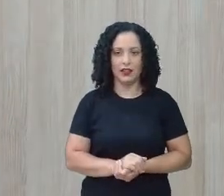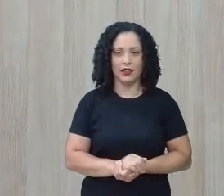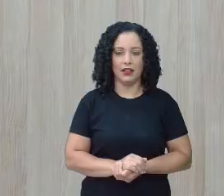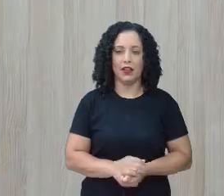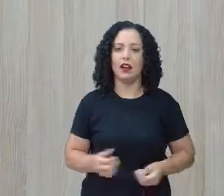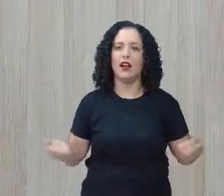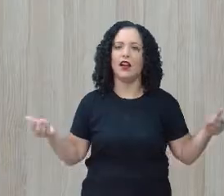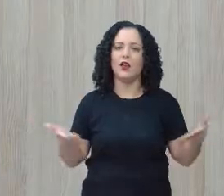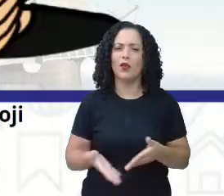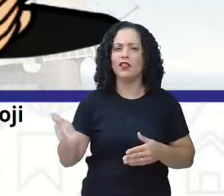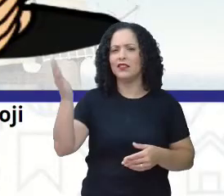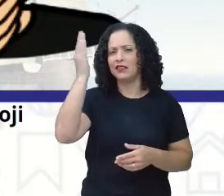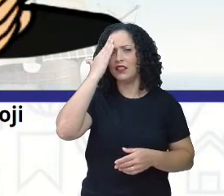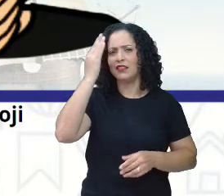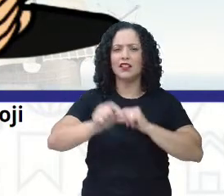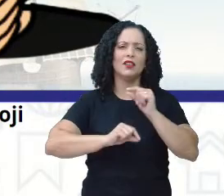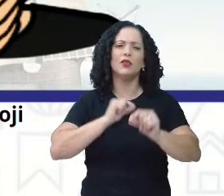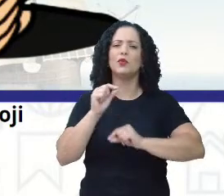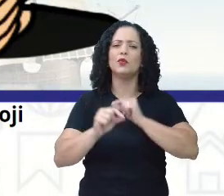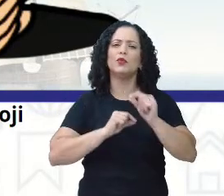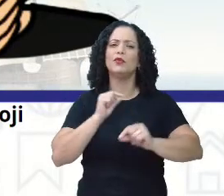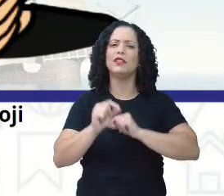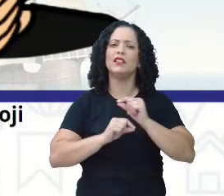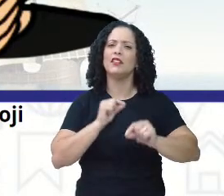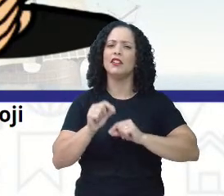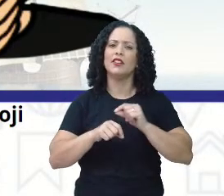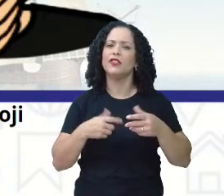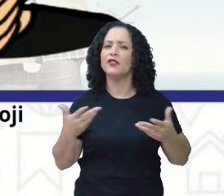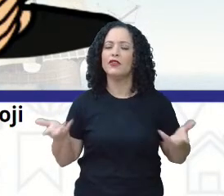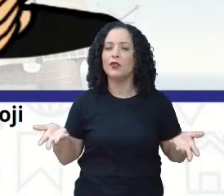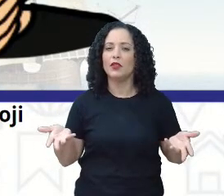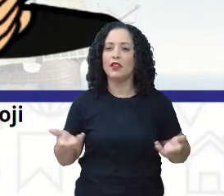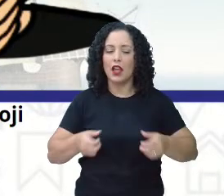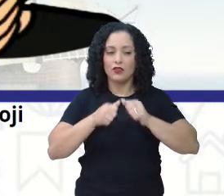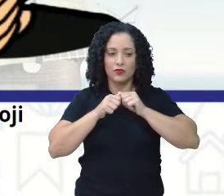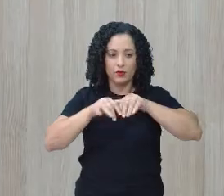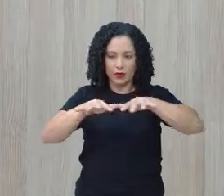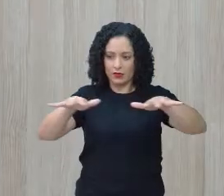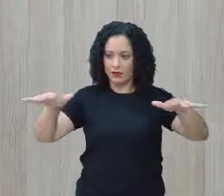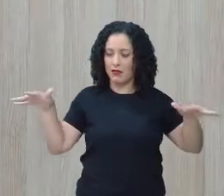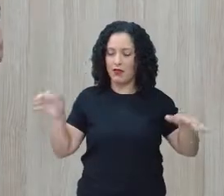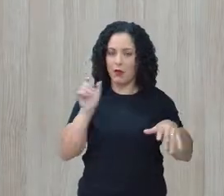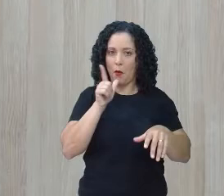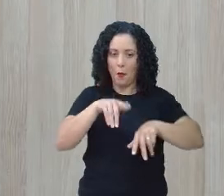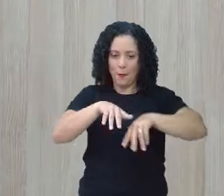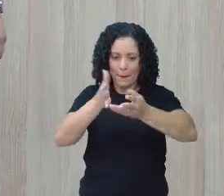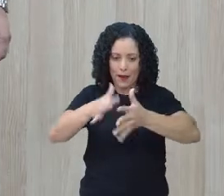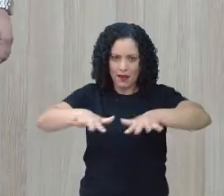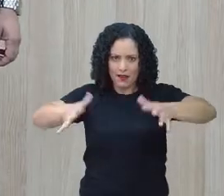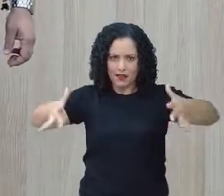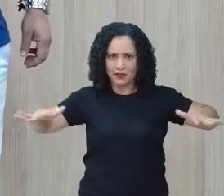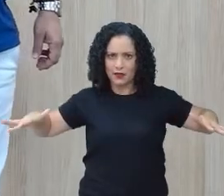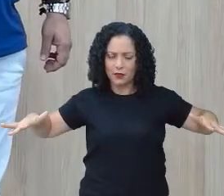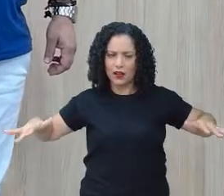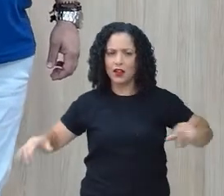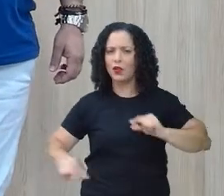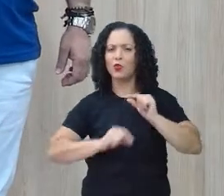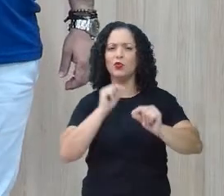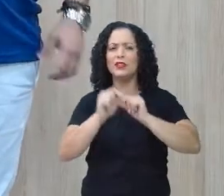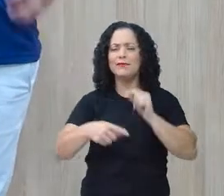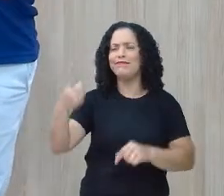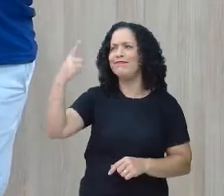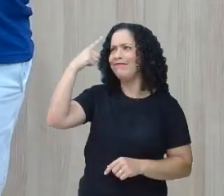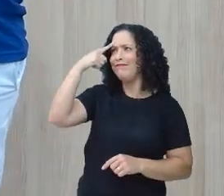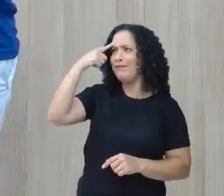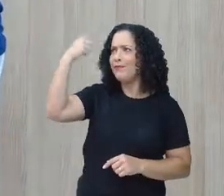entender primeiro, né, o que foi a chamada, né, expansão marítima, né? O que é que isso traz à mente, né? A gente